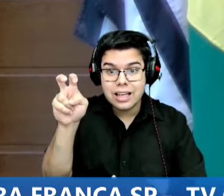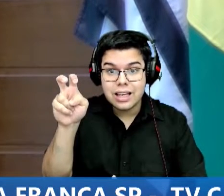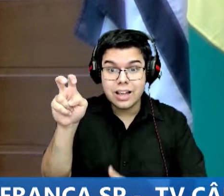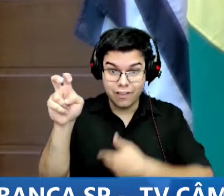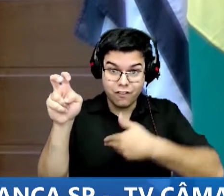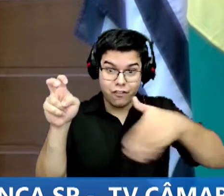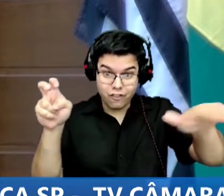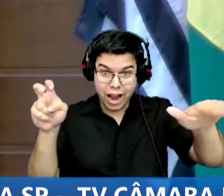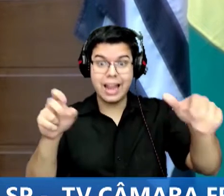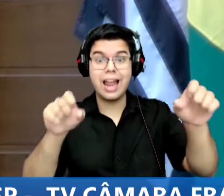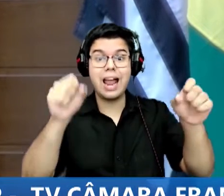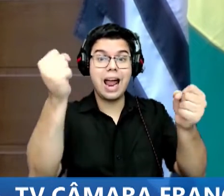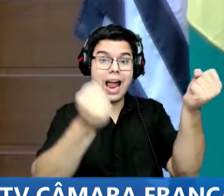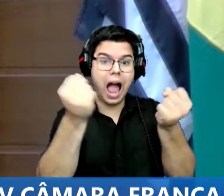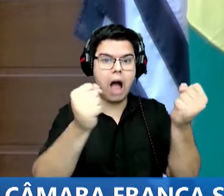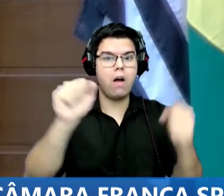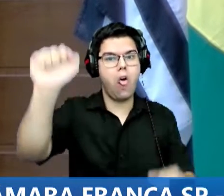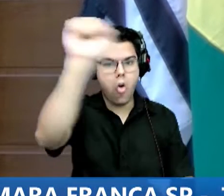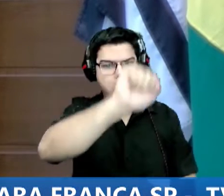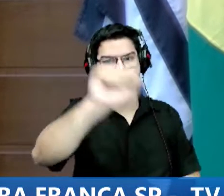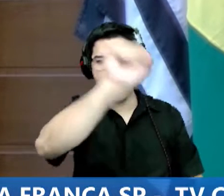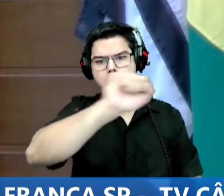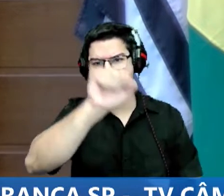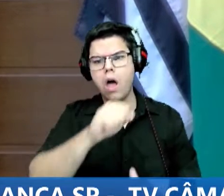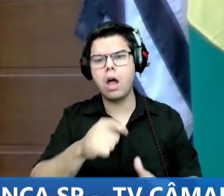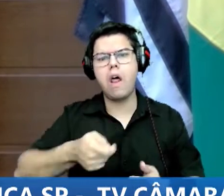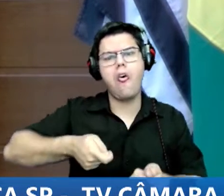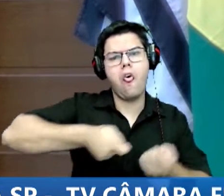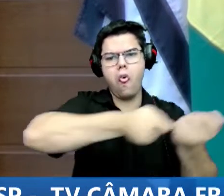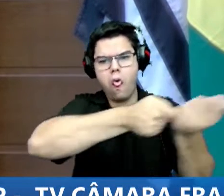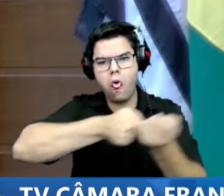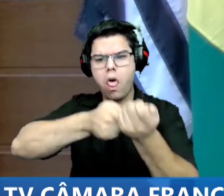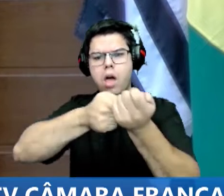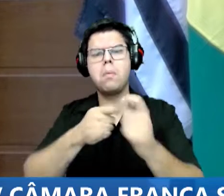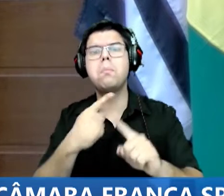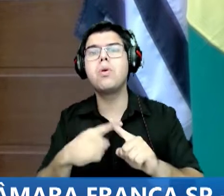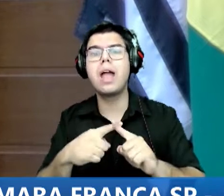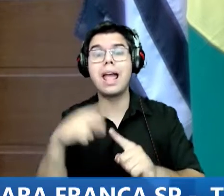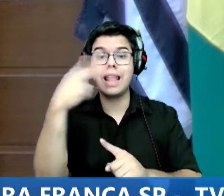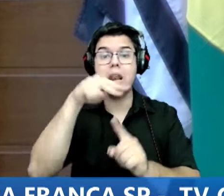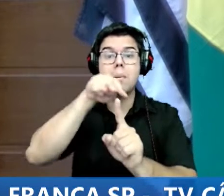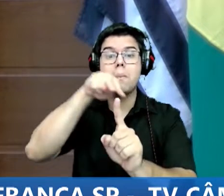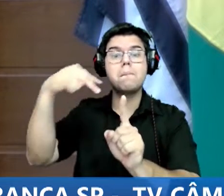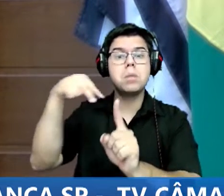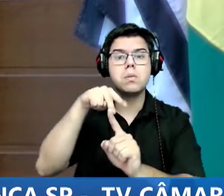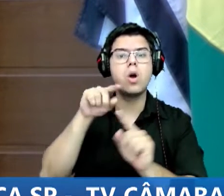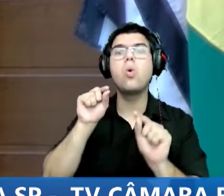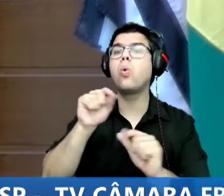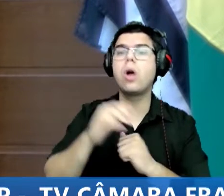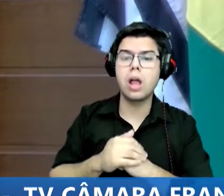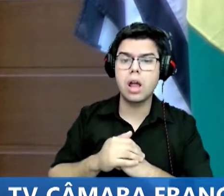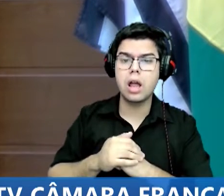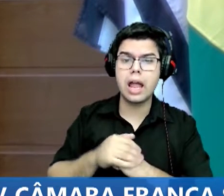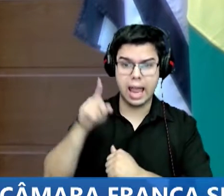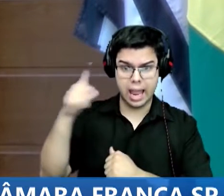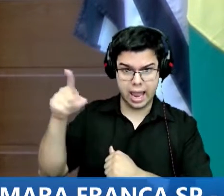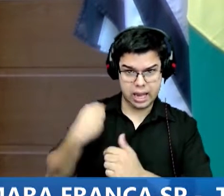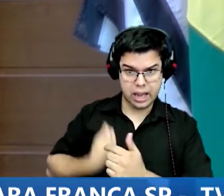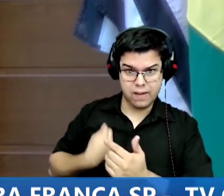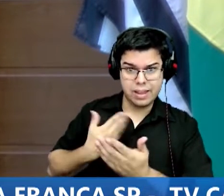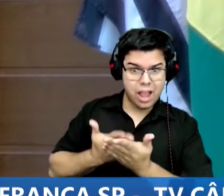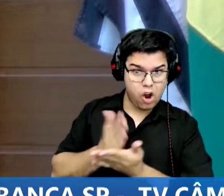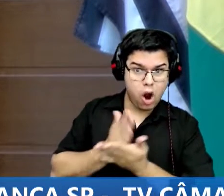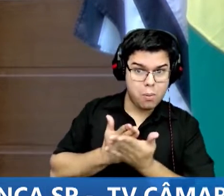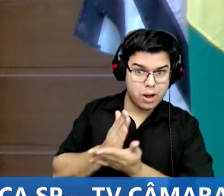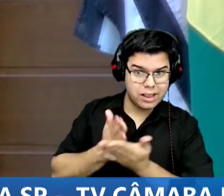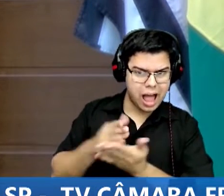é a perspectiva que ele tem? Então, não é o fato dele estar na rua que precisa incomodar. O que tem que nos incomodar